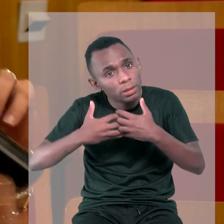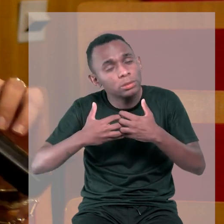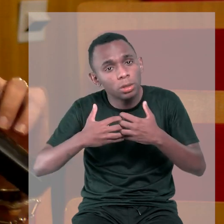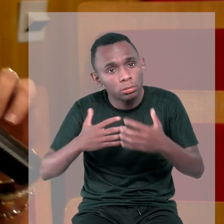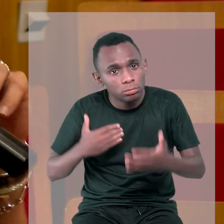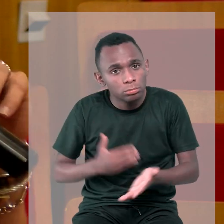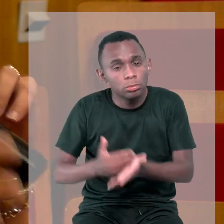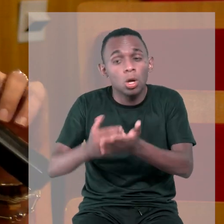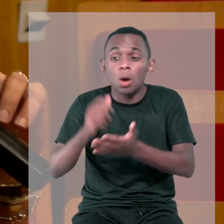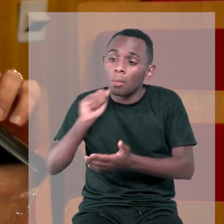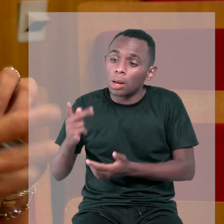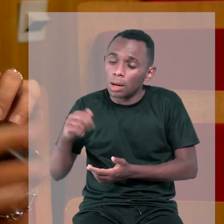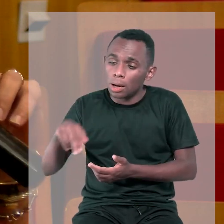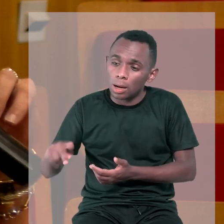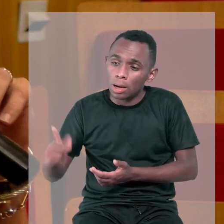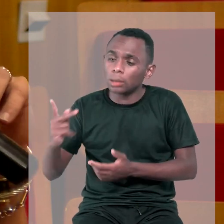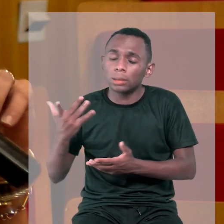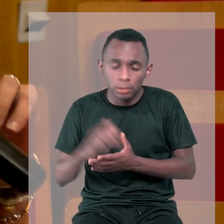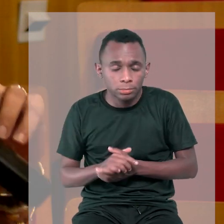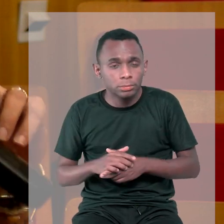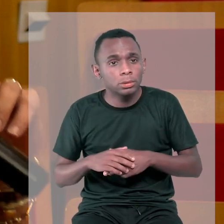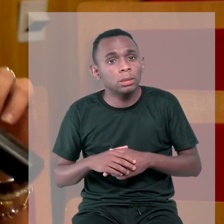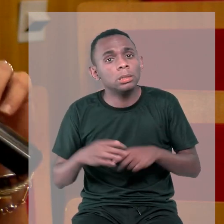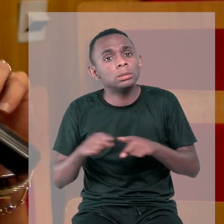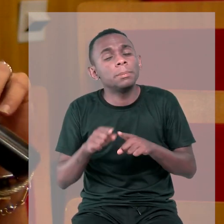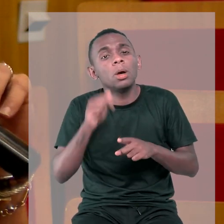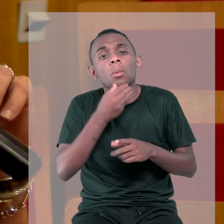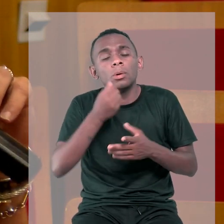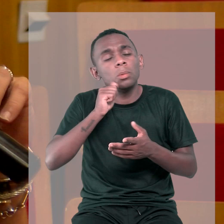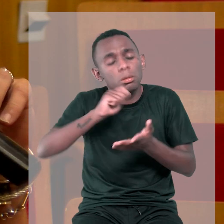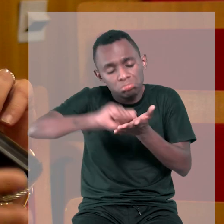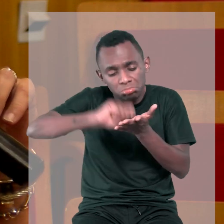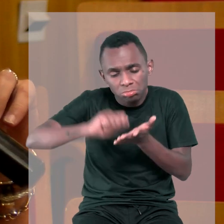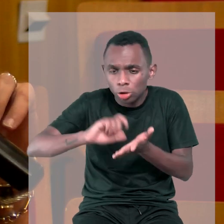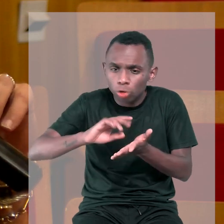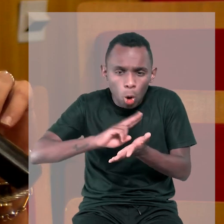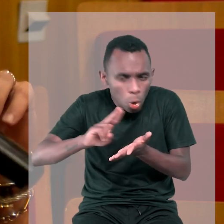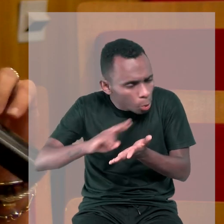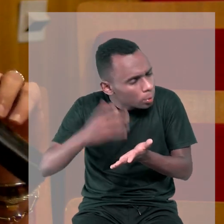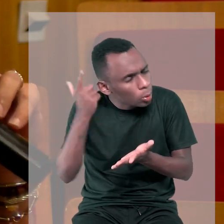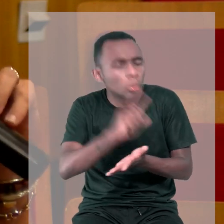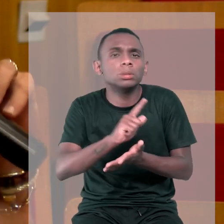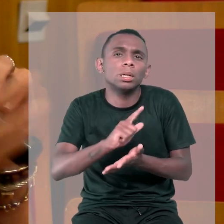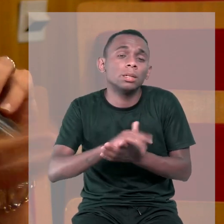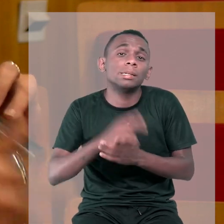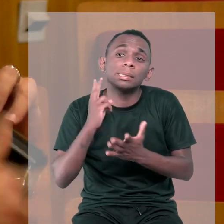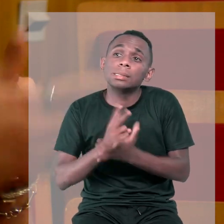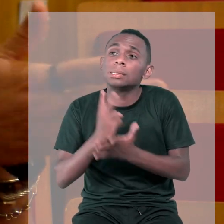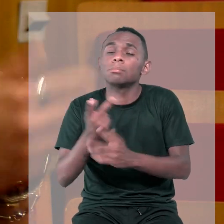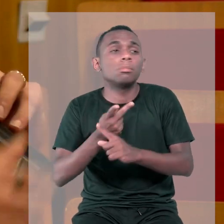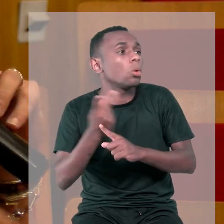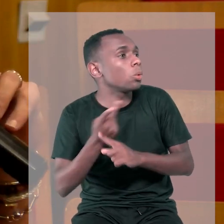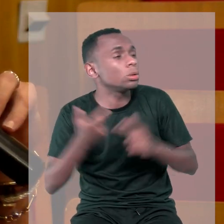todo se encontrar nesses lugares de âmbitos estatais e mesmo em vários lugares dos segmentos da sociedade. Porque é a